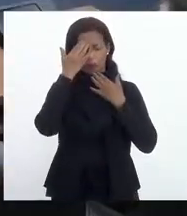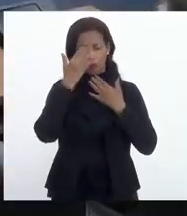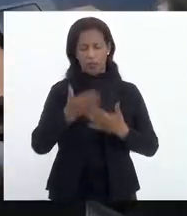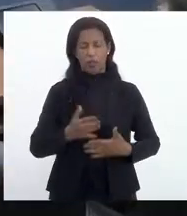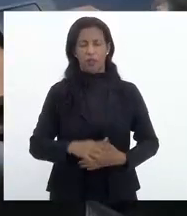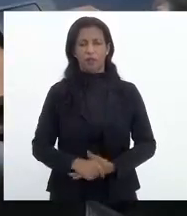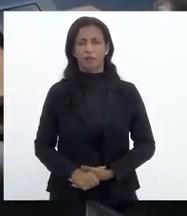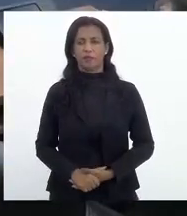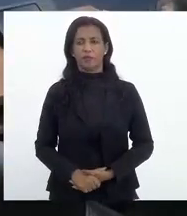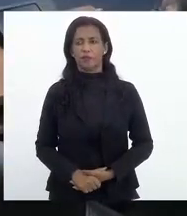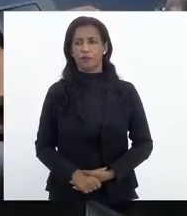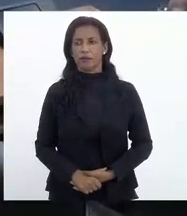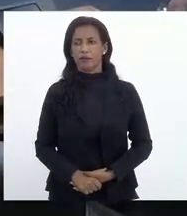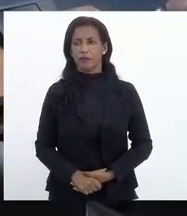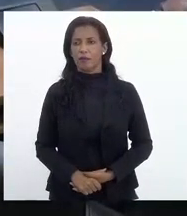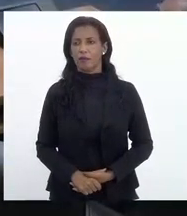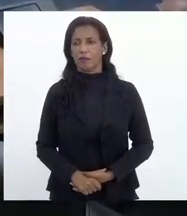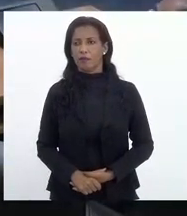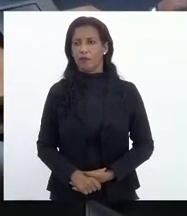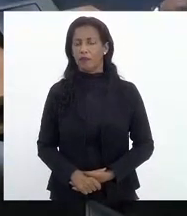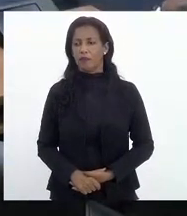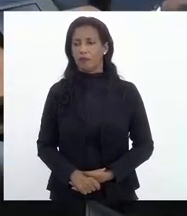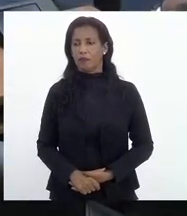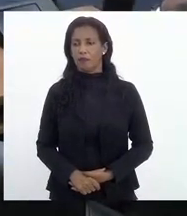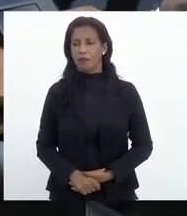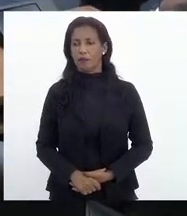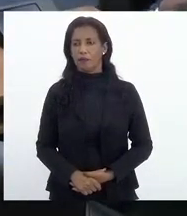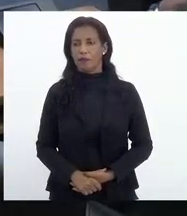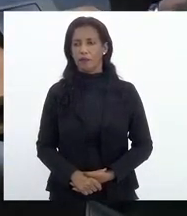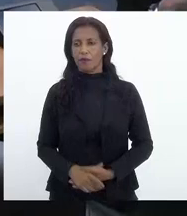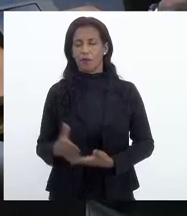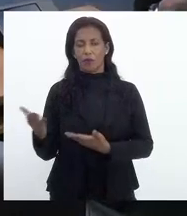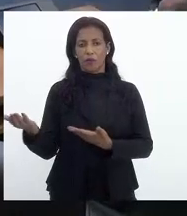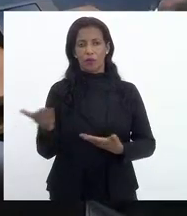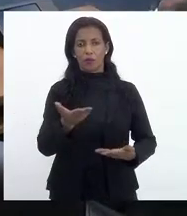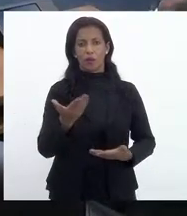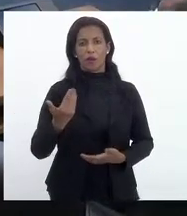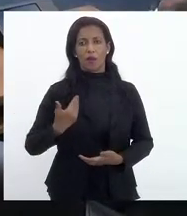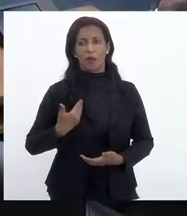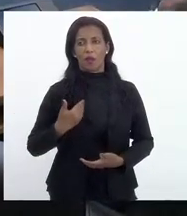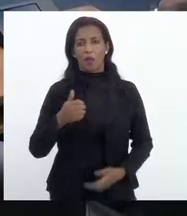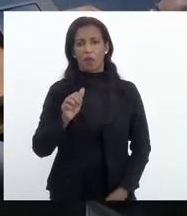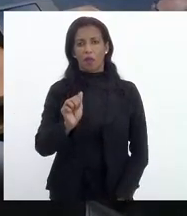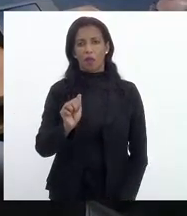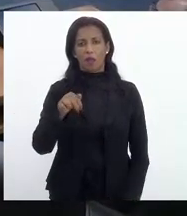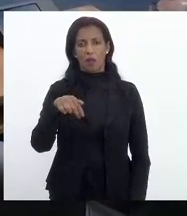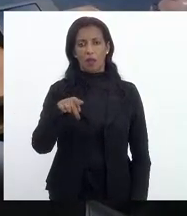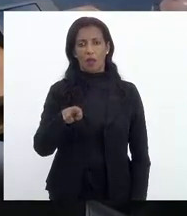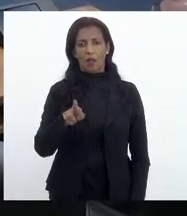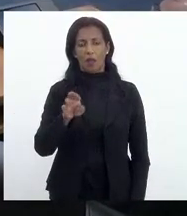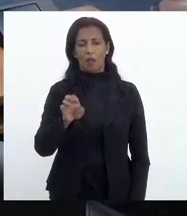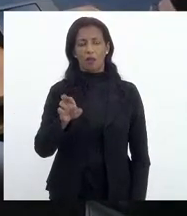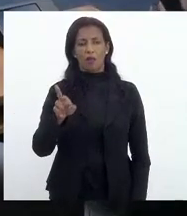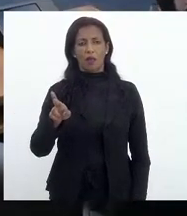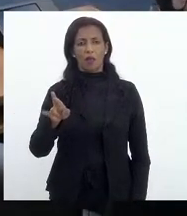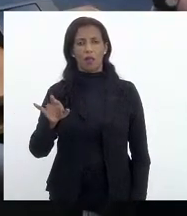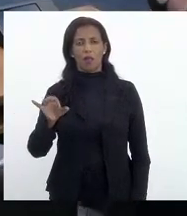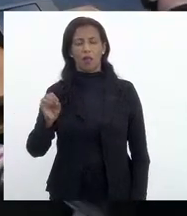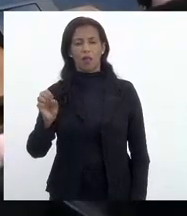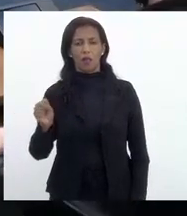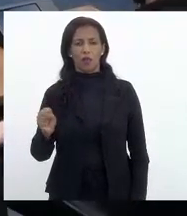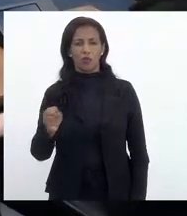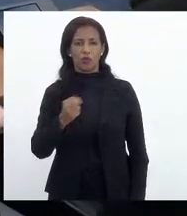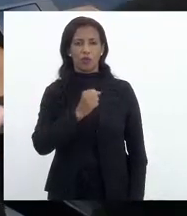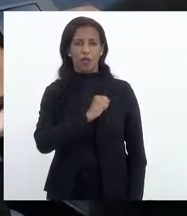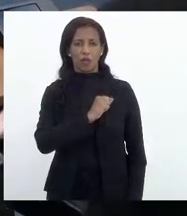obrigado obrigado eu chamo o meu amigo André Rios sargento da Polícia Militar